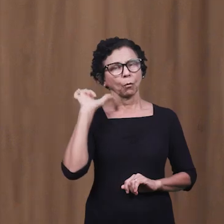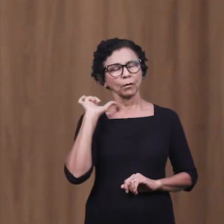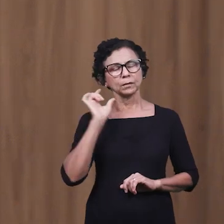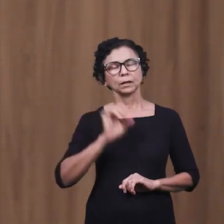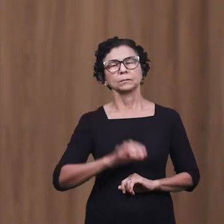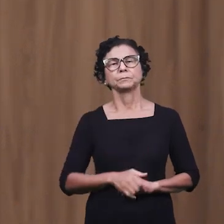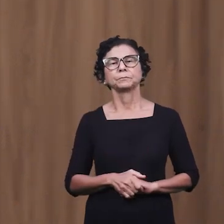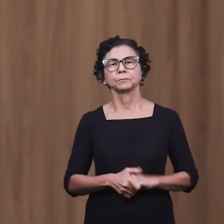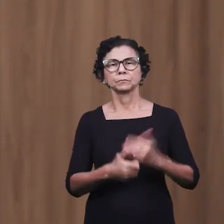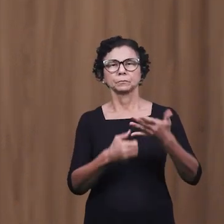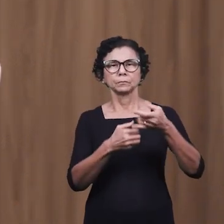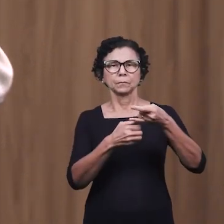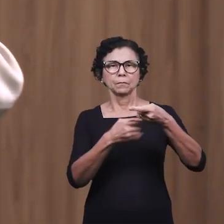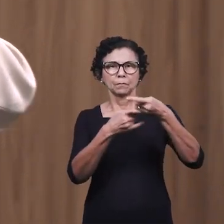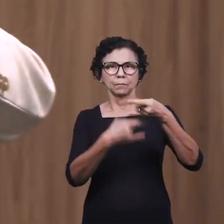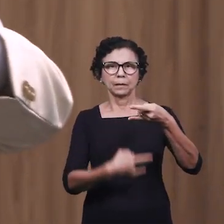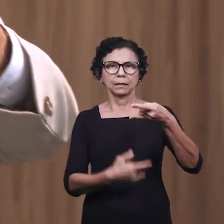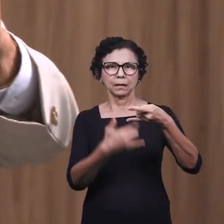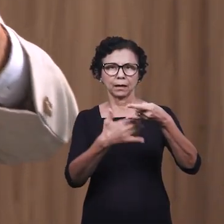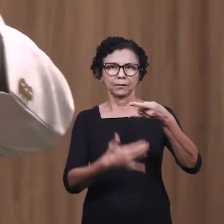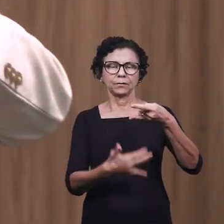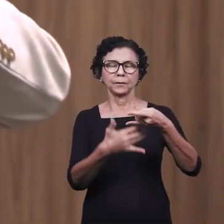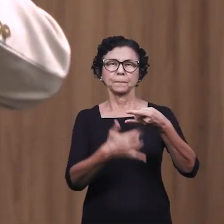live nossa, eu falei que nós